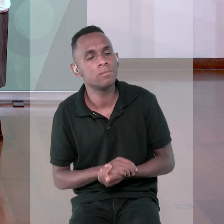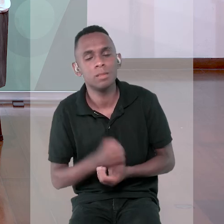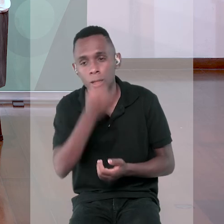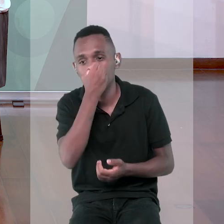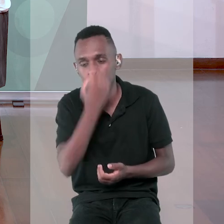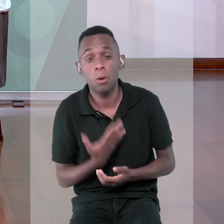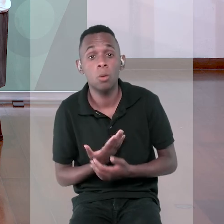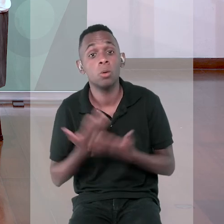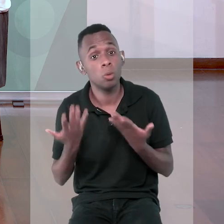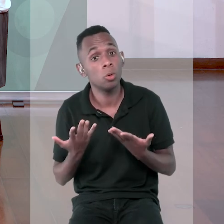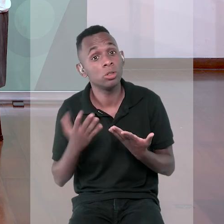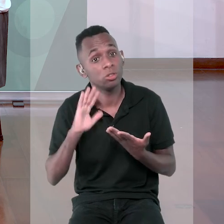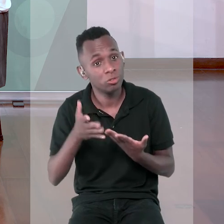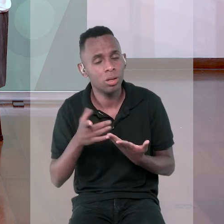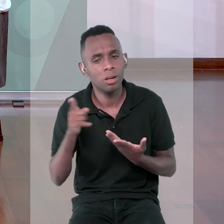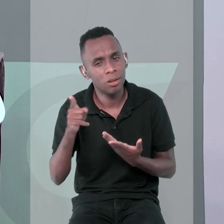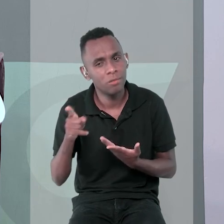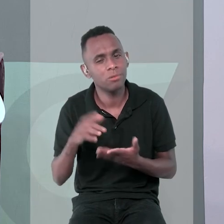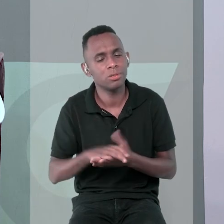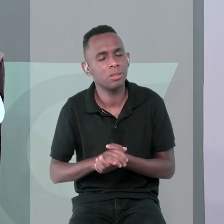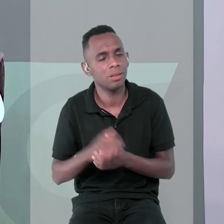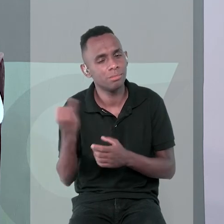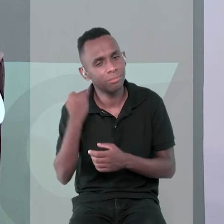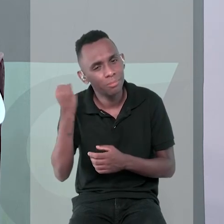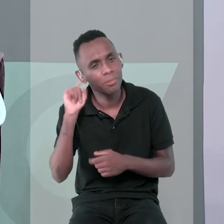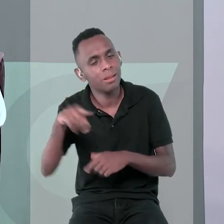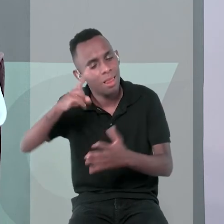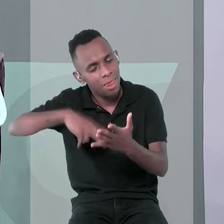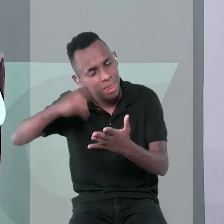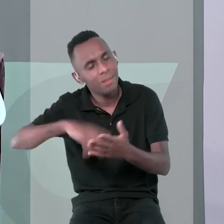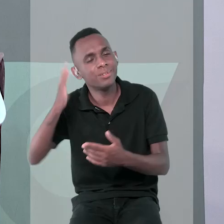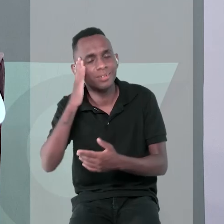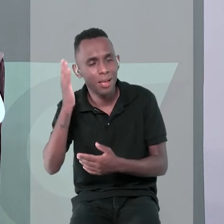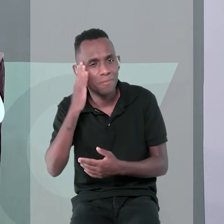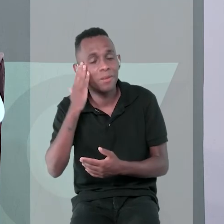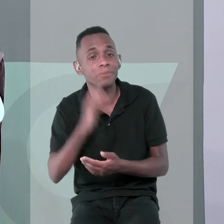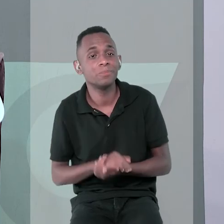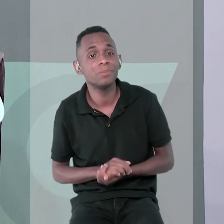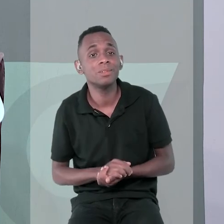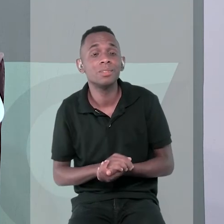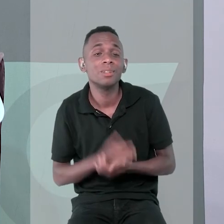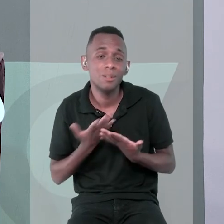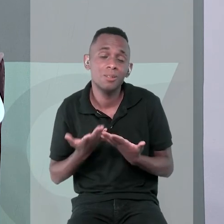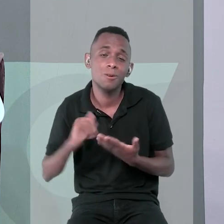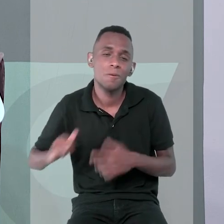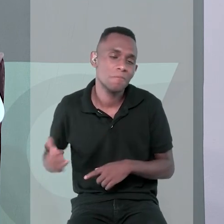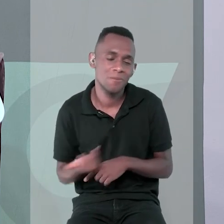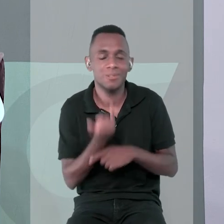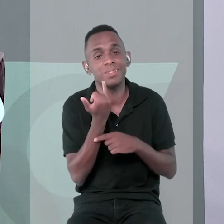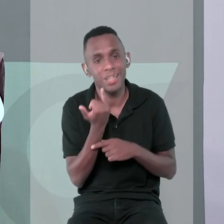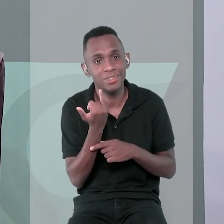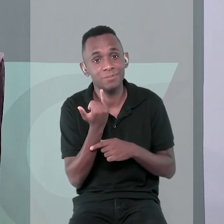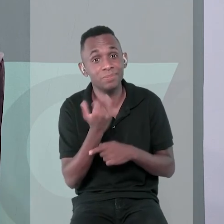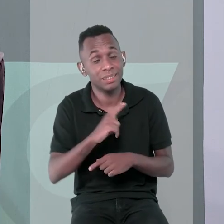Que bom, mas eu acho que eu já estava contando que você era uma cachona, que eu sabia que você ia ler esse livro, e eu não queria perder nunca a